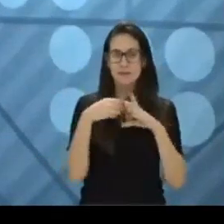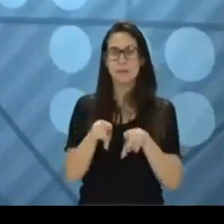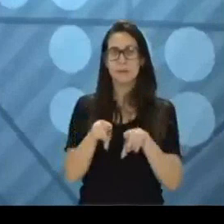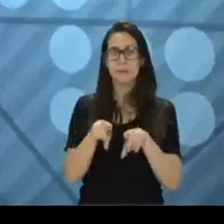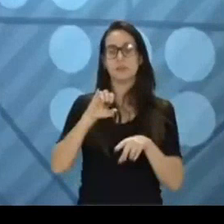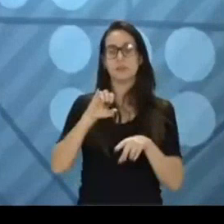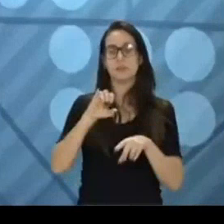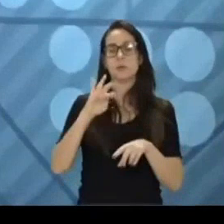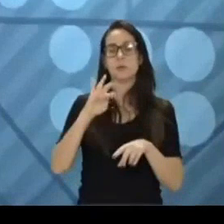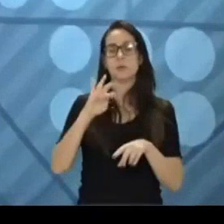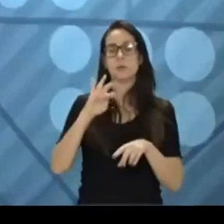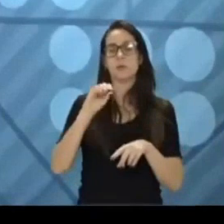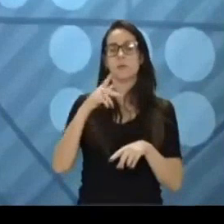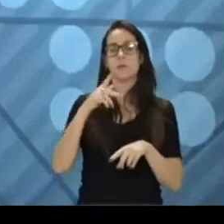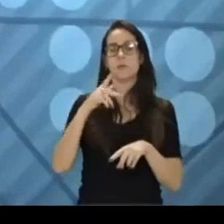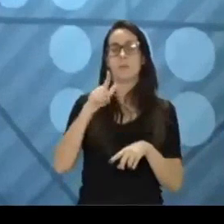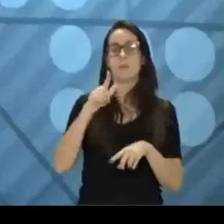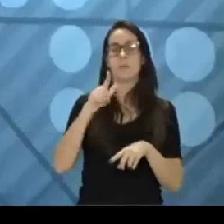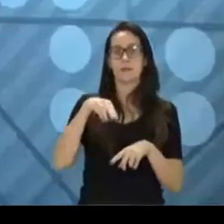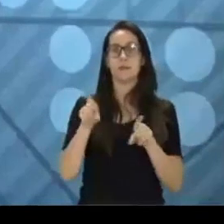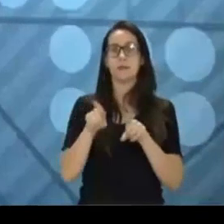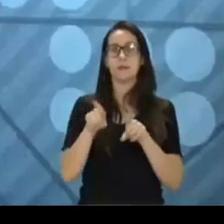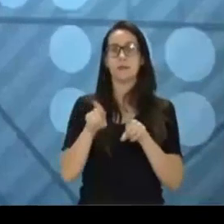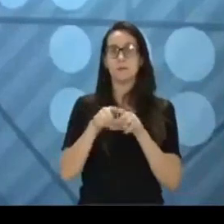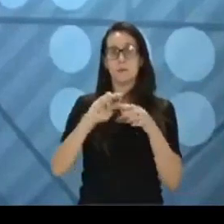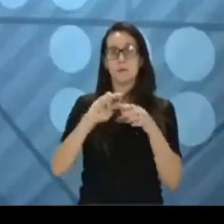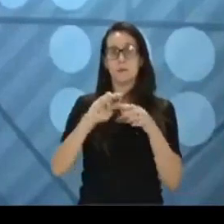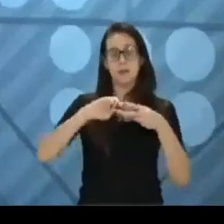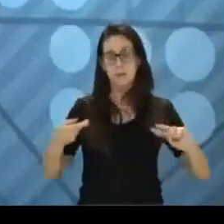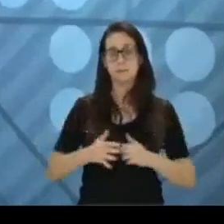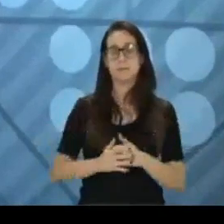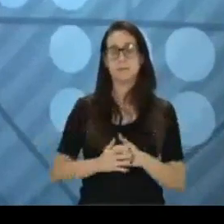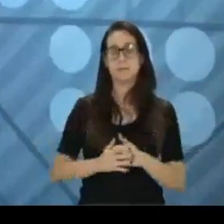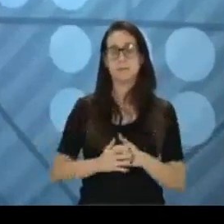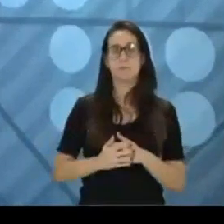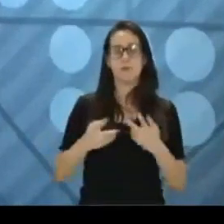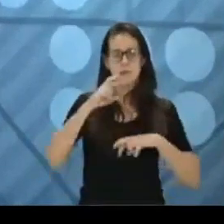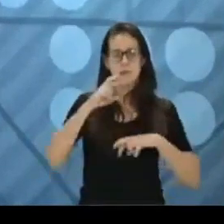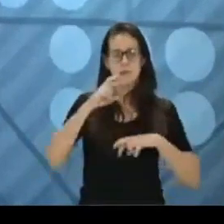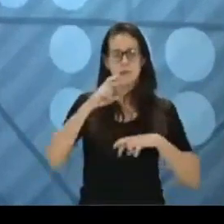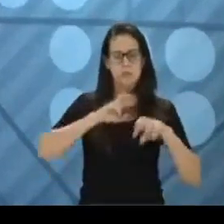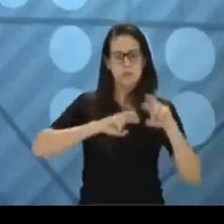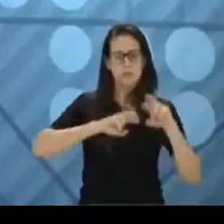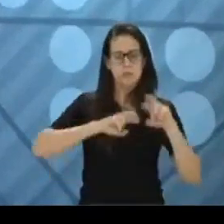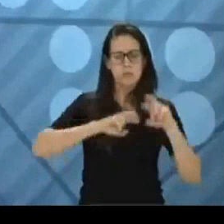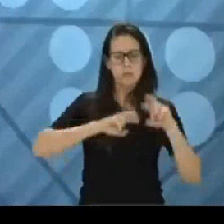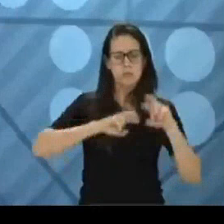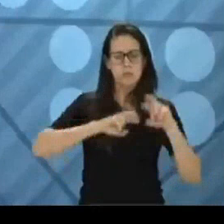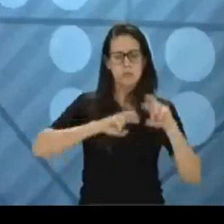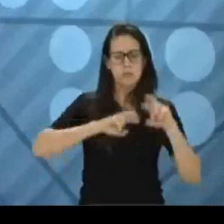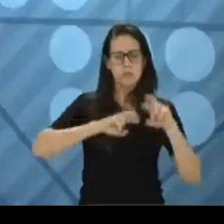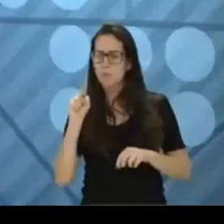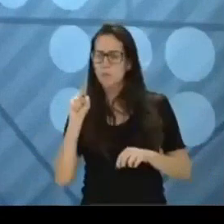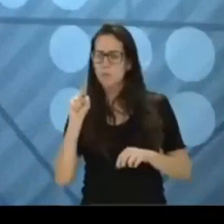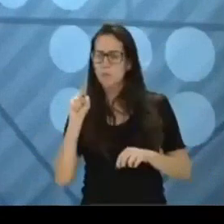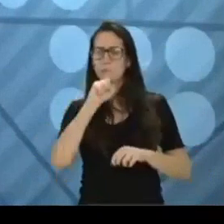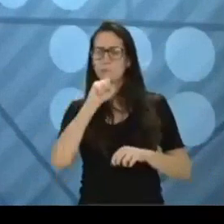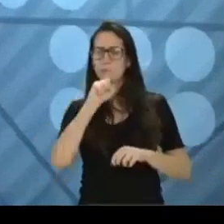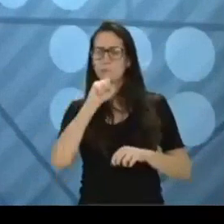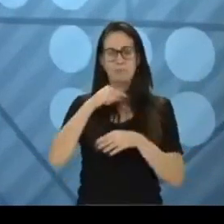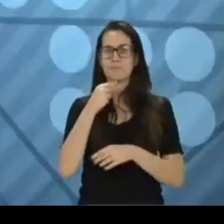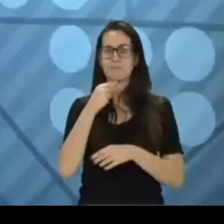ali do citoplasma e a delimitação do material genético. Nós não conseguimos observar organelas em